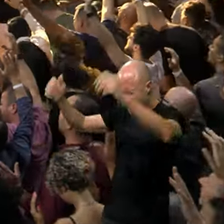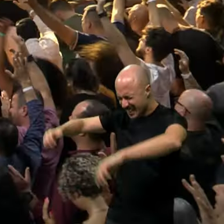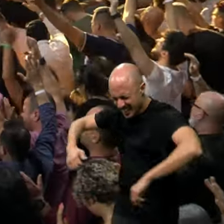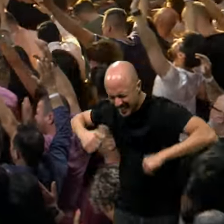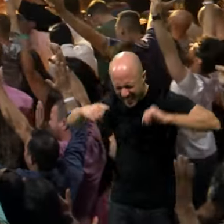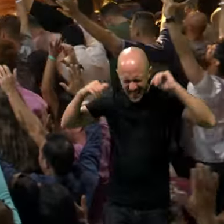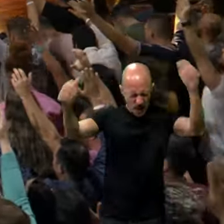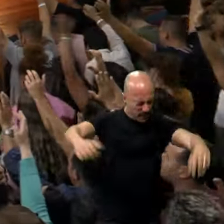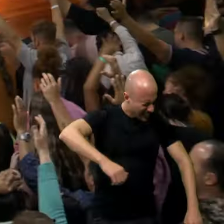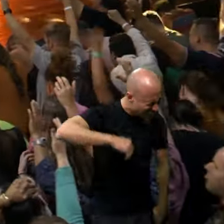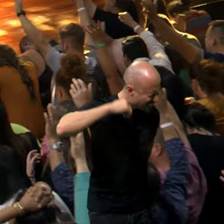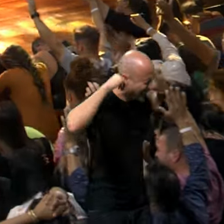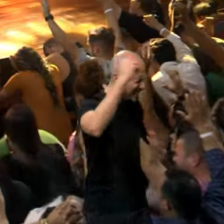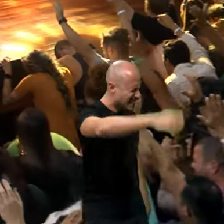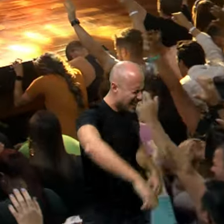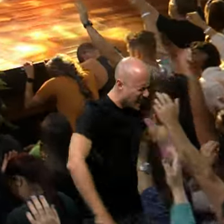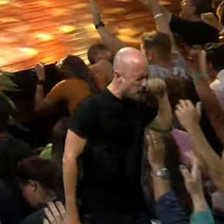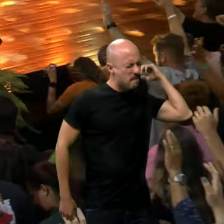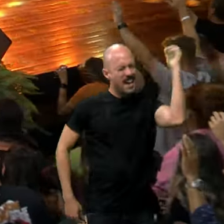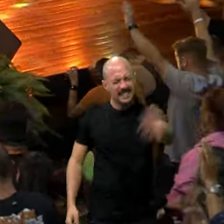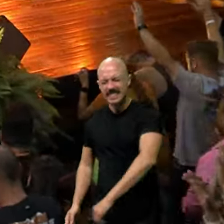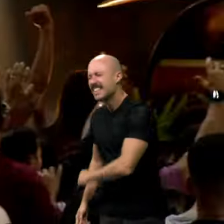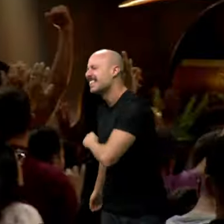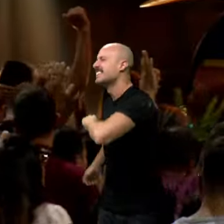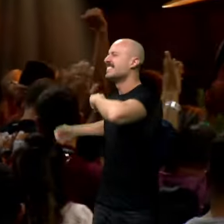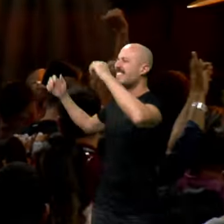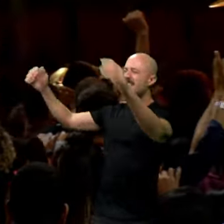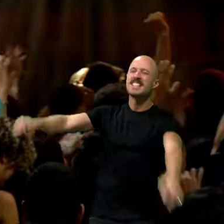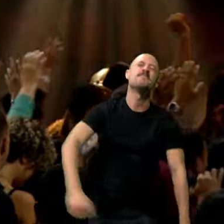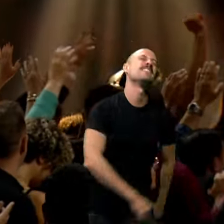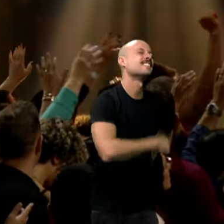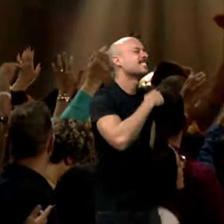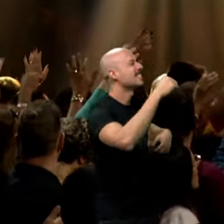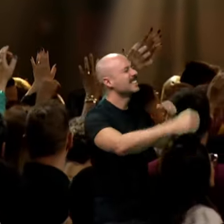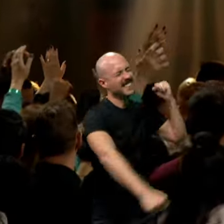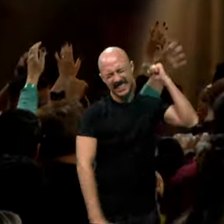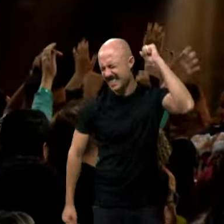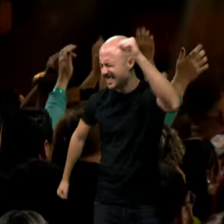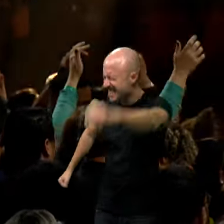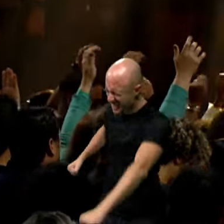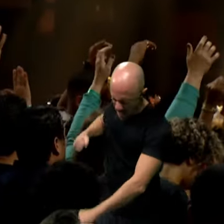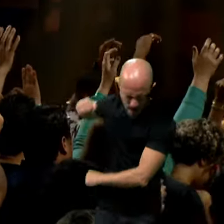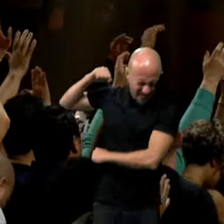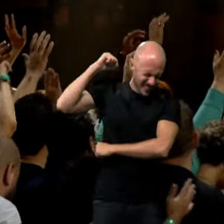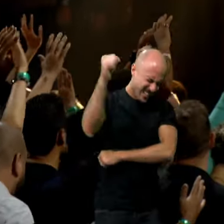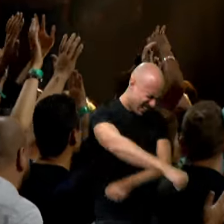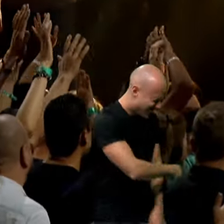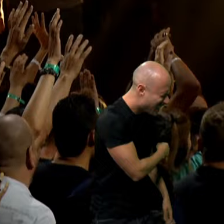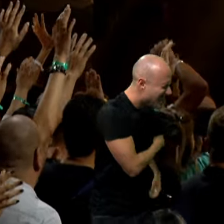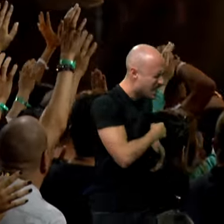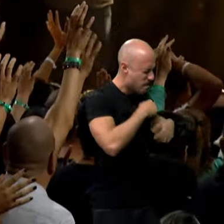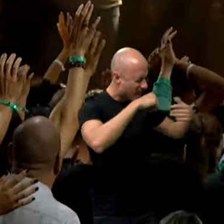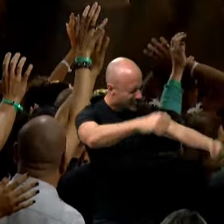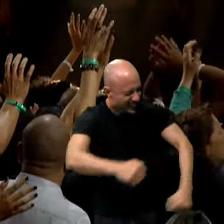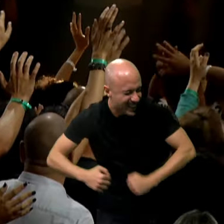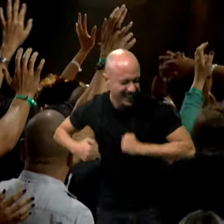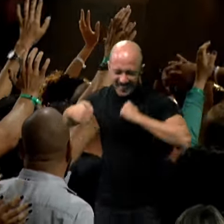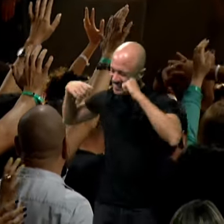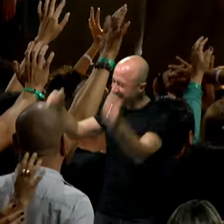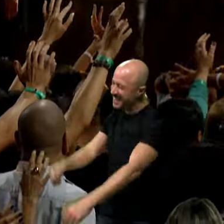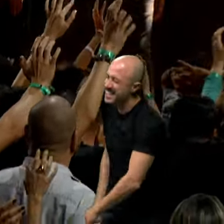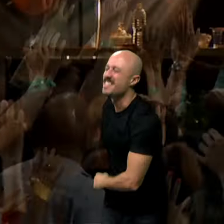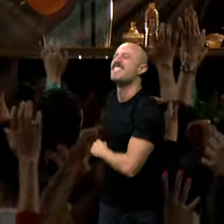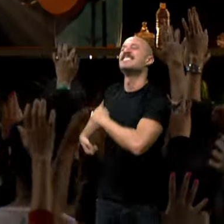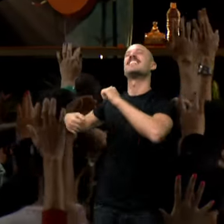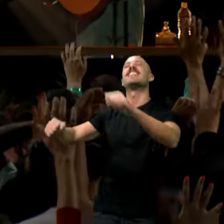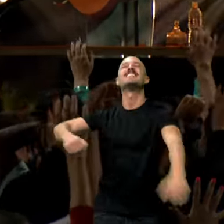passou de vir a laiar. Para mandar a sete de andere a saia. Choque de diante. Pode